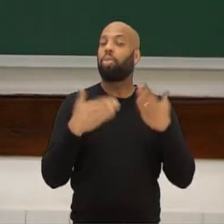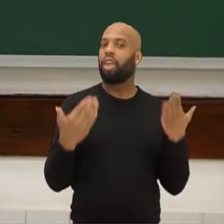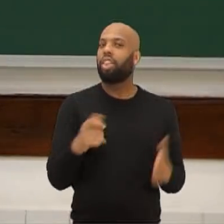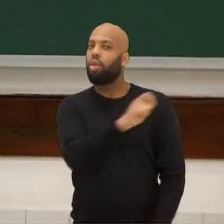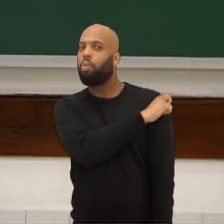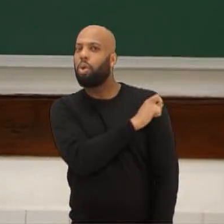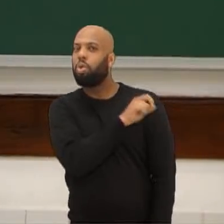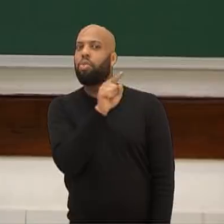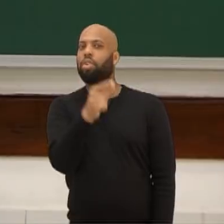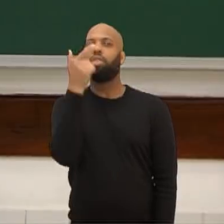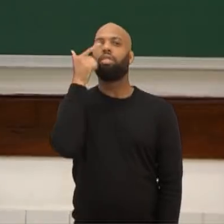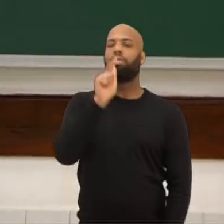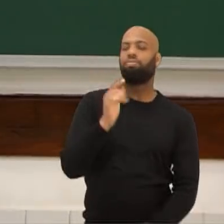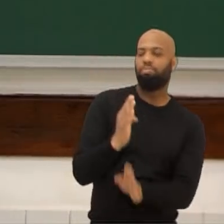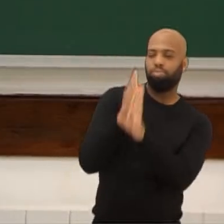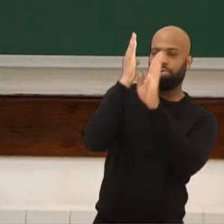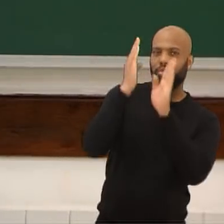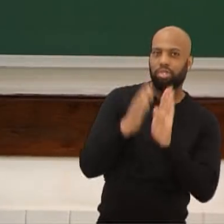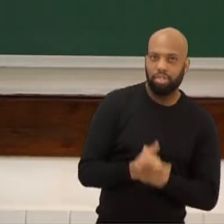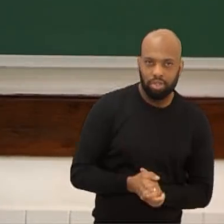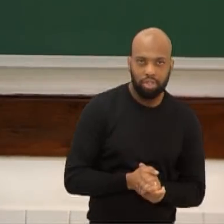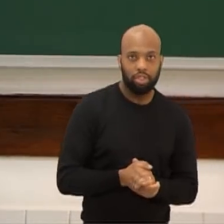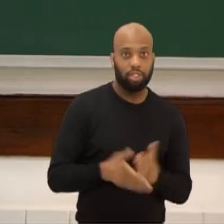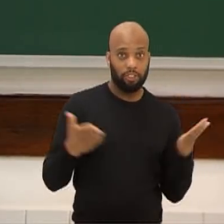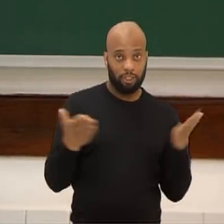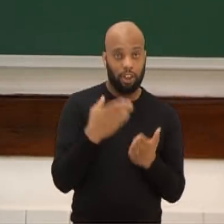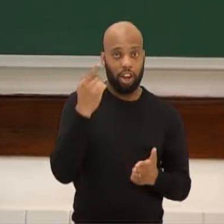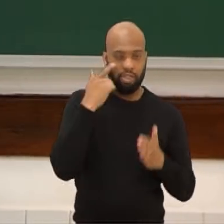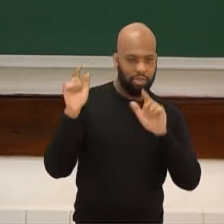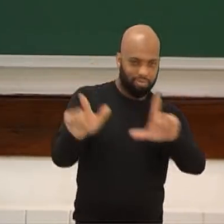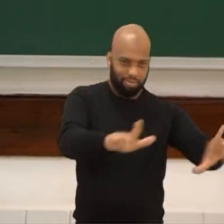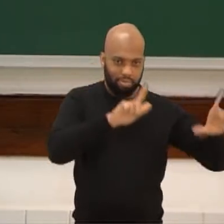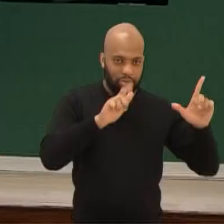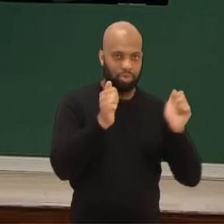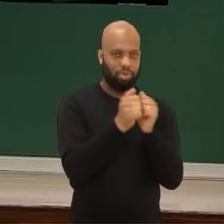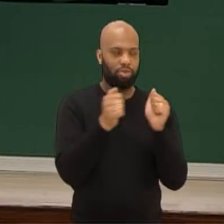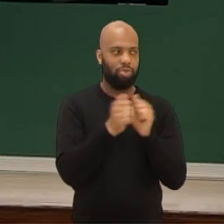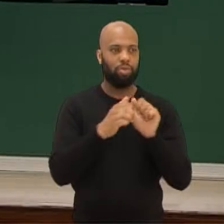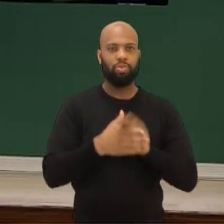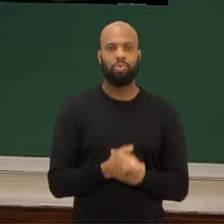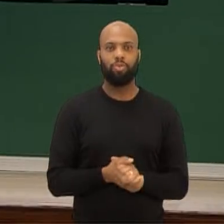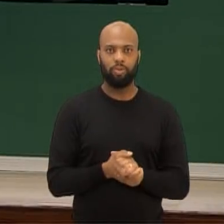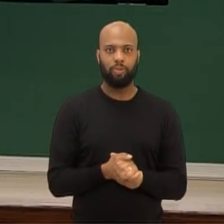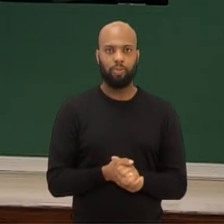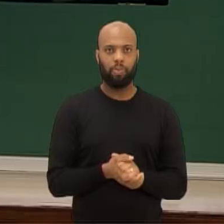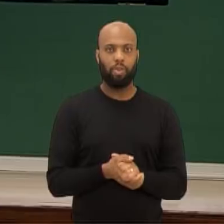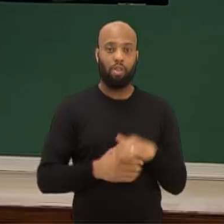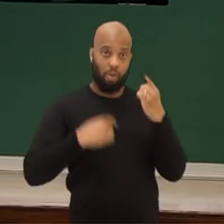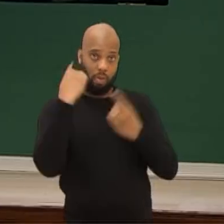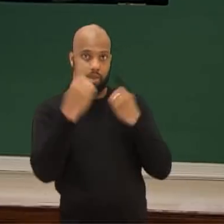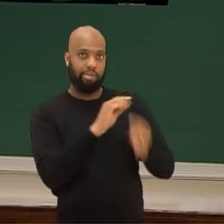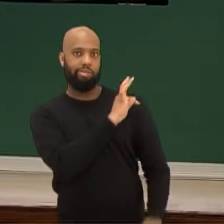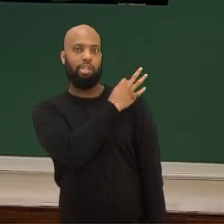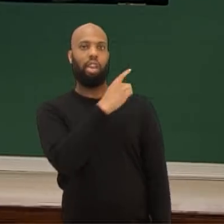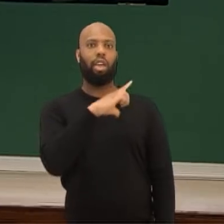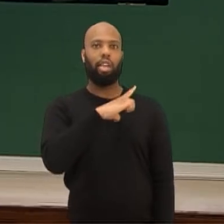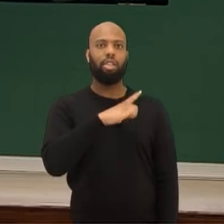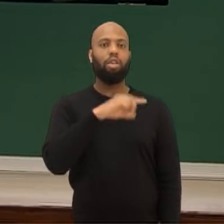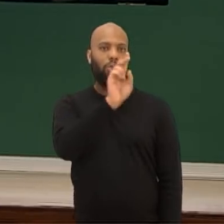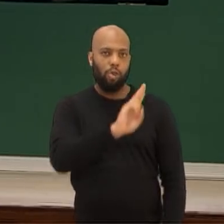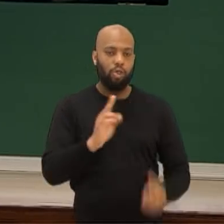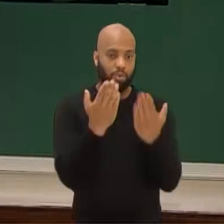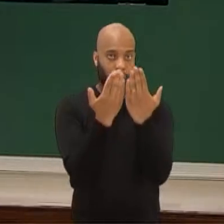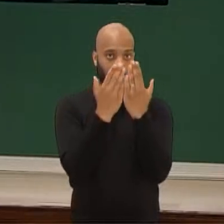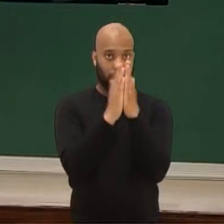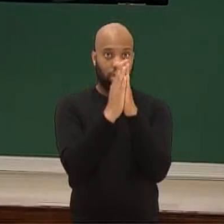Então, alunos, conseguiram identificar? Vamos na tela aqui para acompanhar? Veja só. Qual técnica de simetria foi